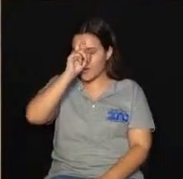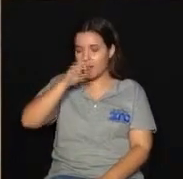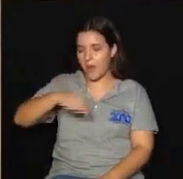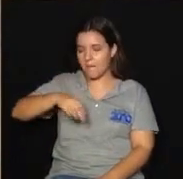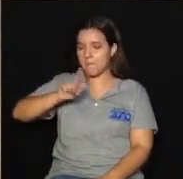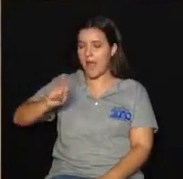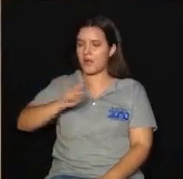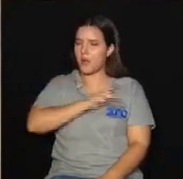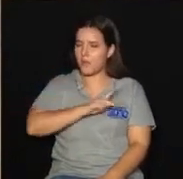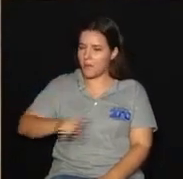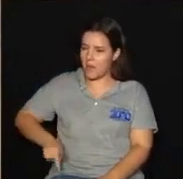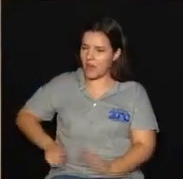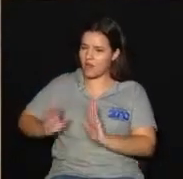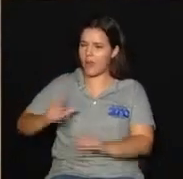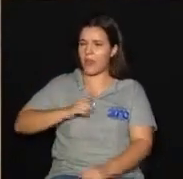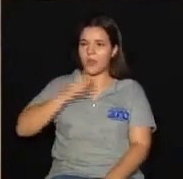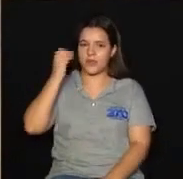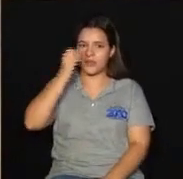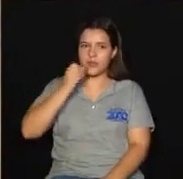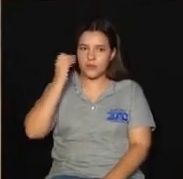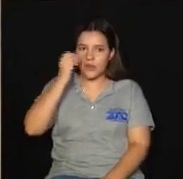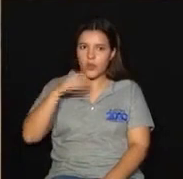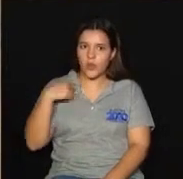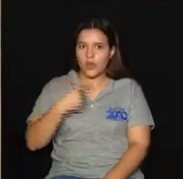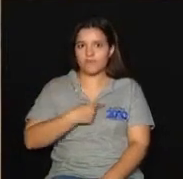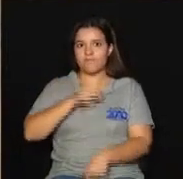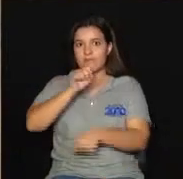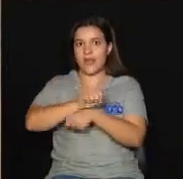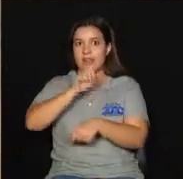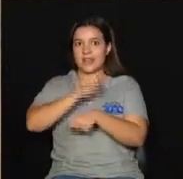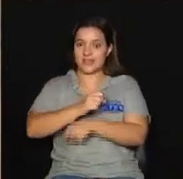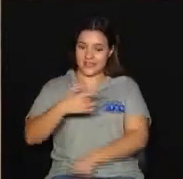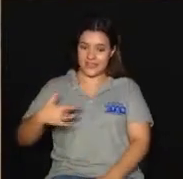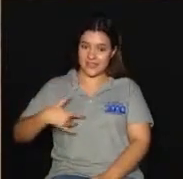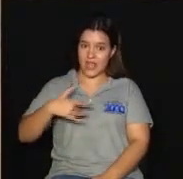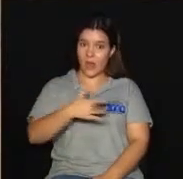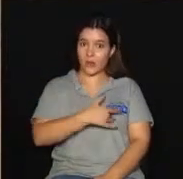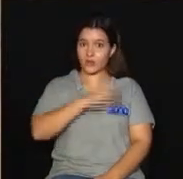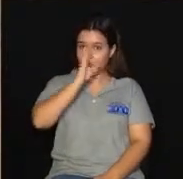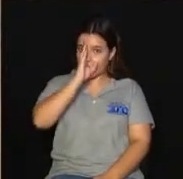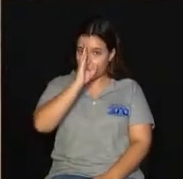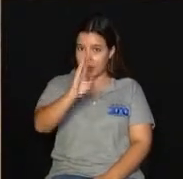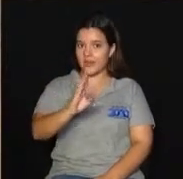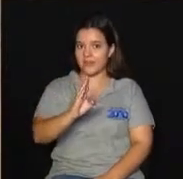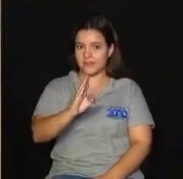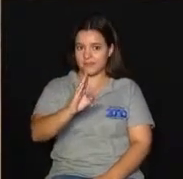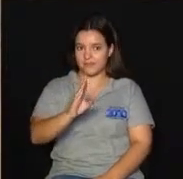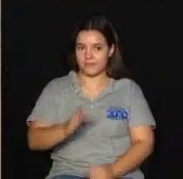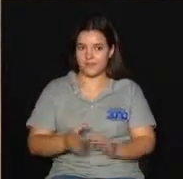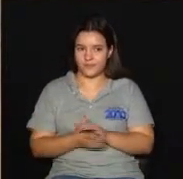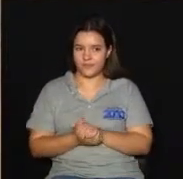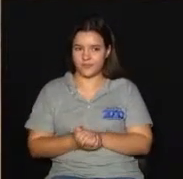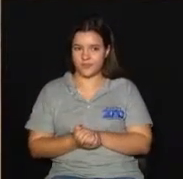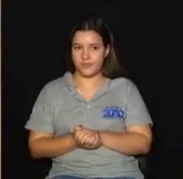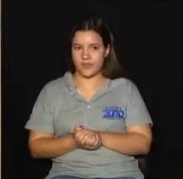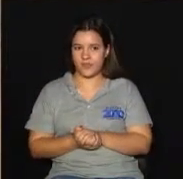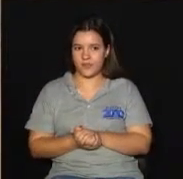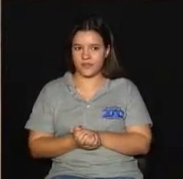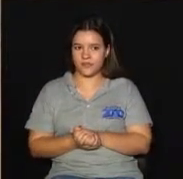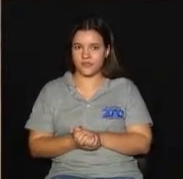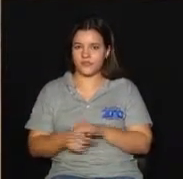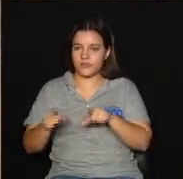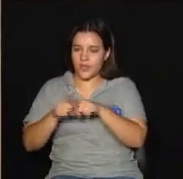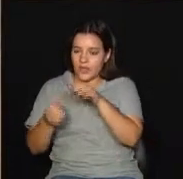Gatti, presidente, então a gente espera que a saúde seja aí um dos pilares com até o Mário